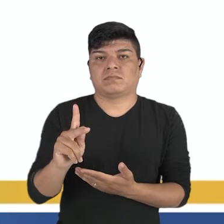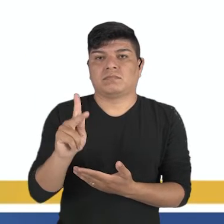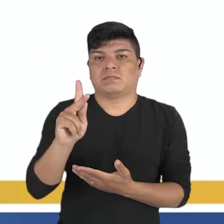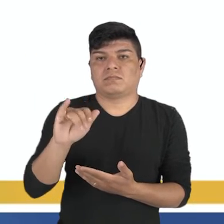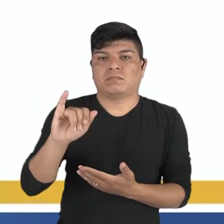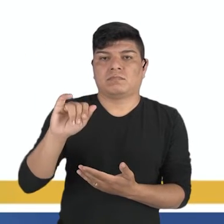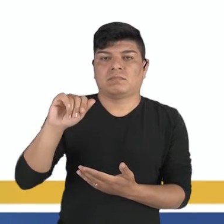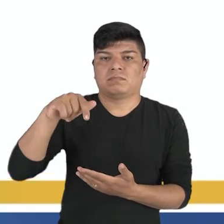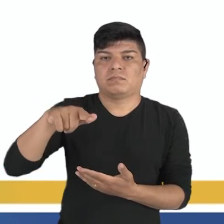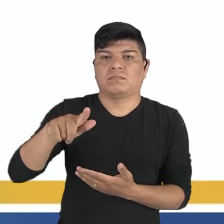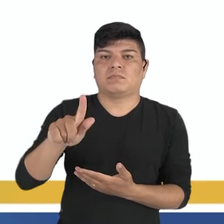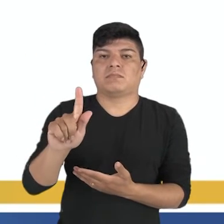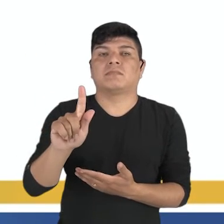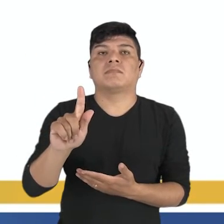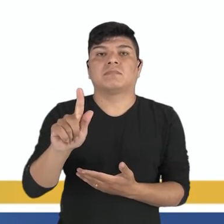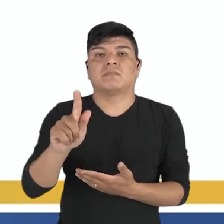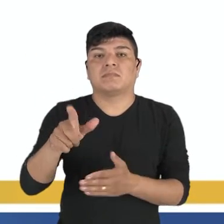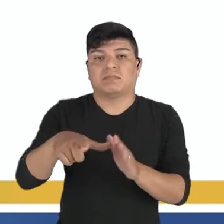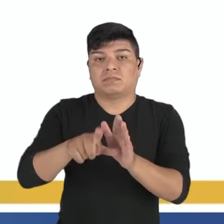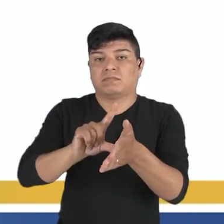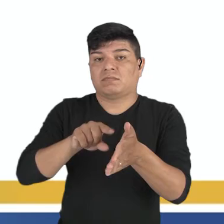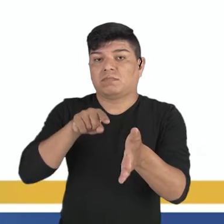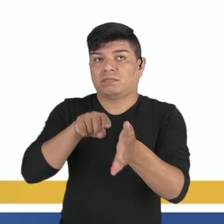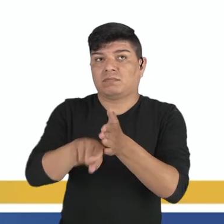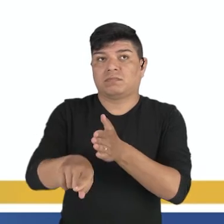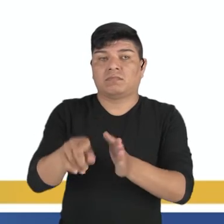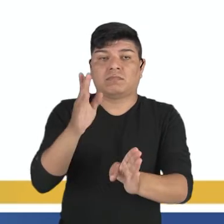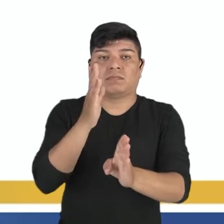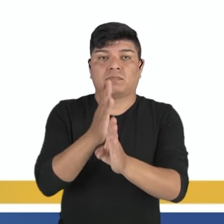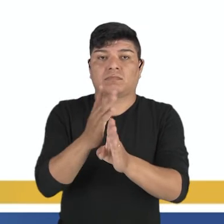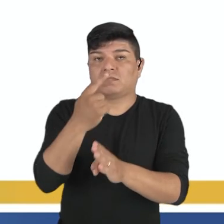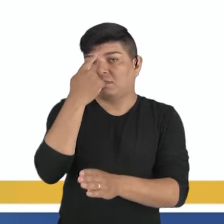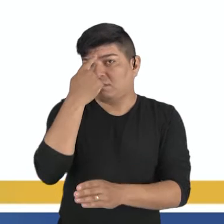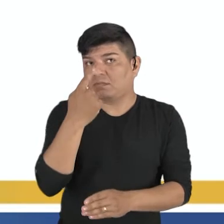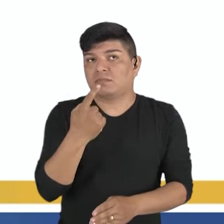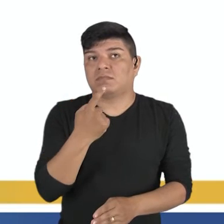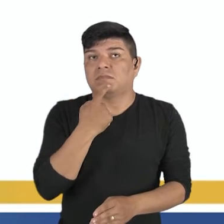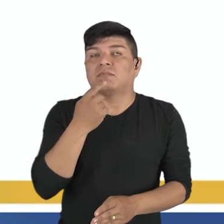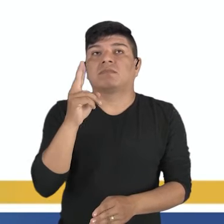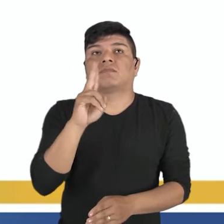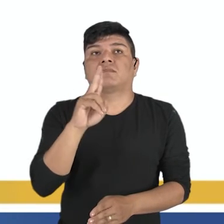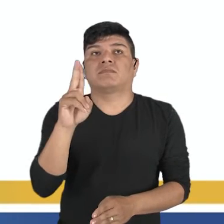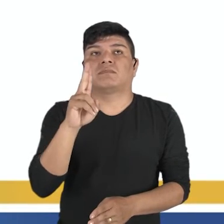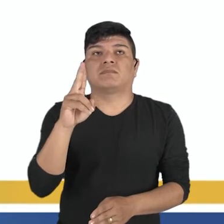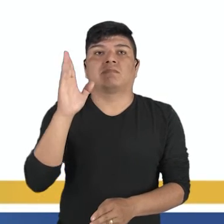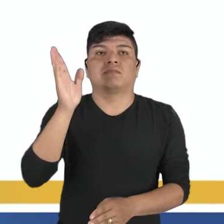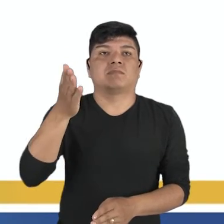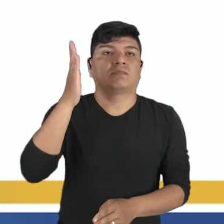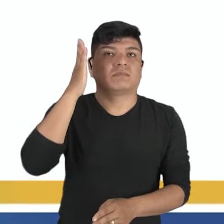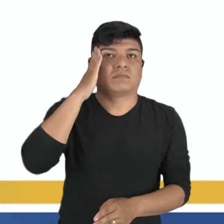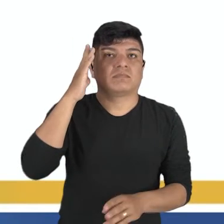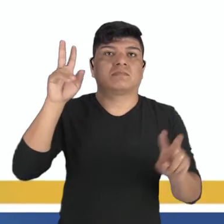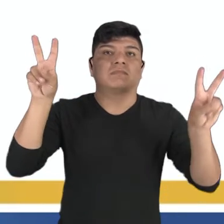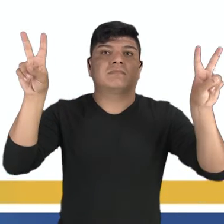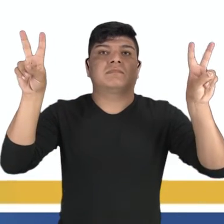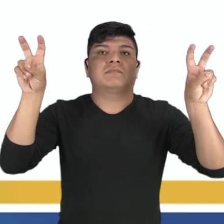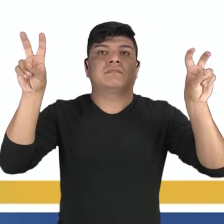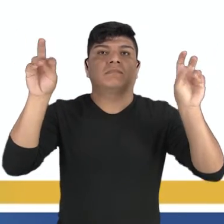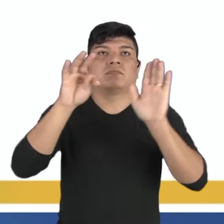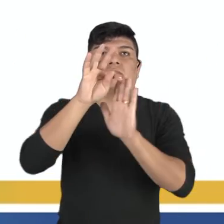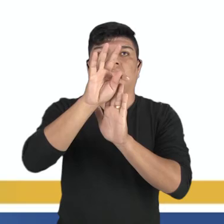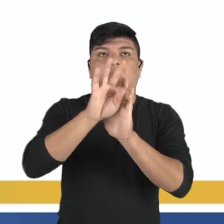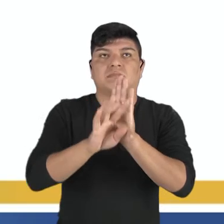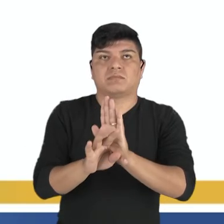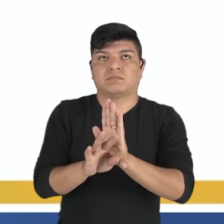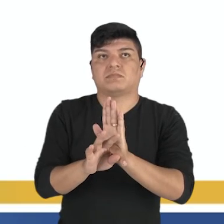antes mesmo de eu perguntar, por conta da ilustração e do nome, e já sabem qual é o assunto do texto, não